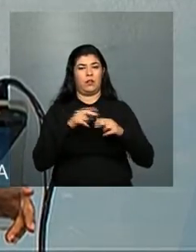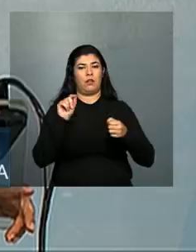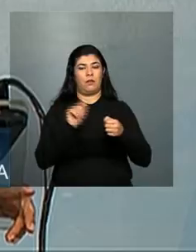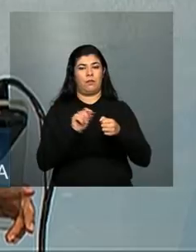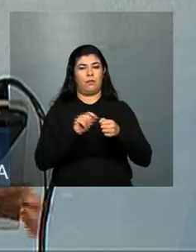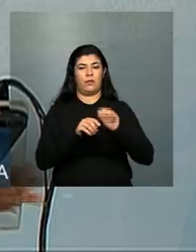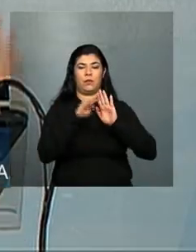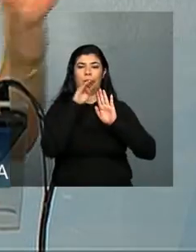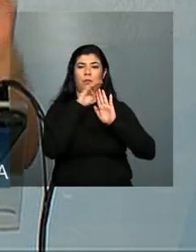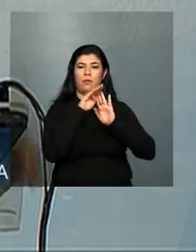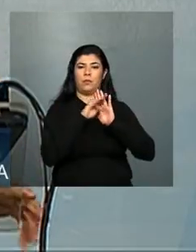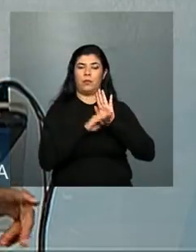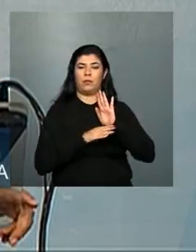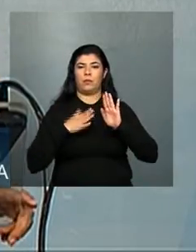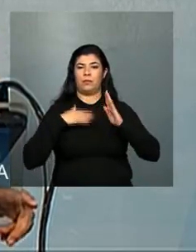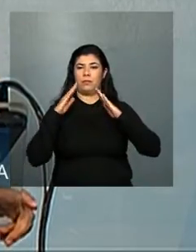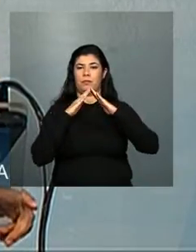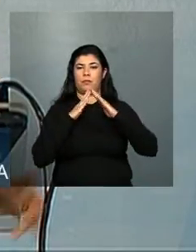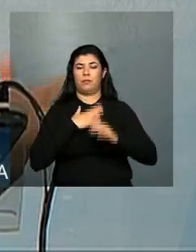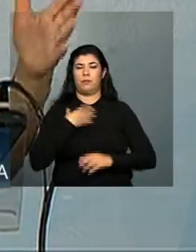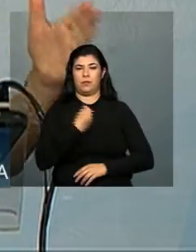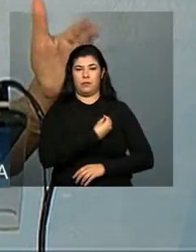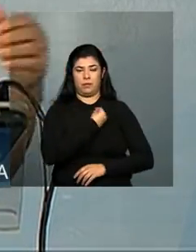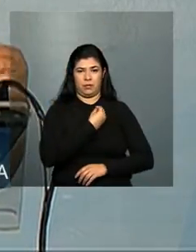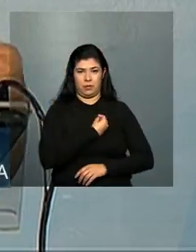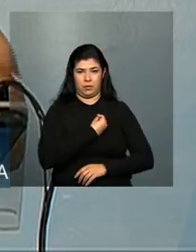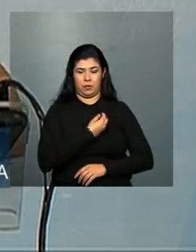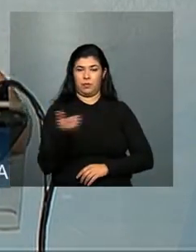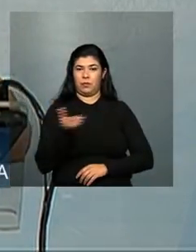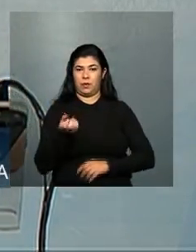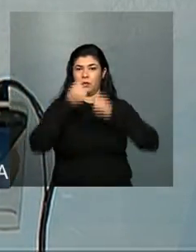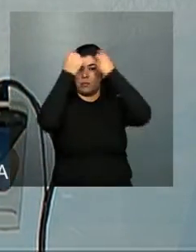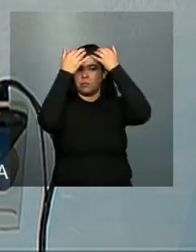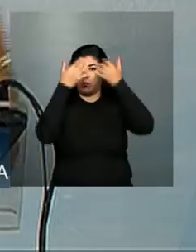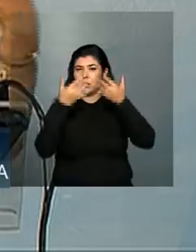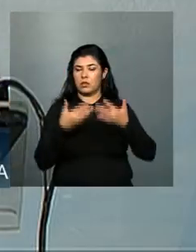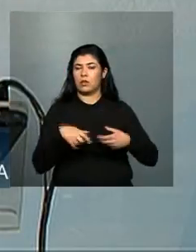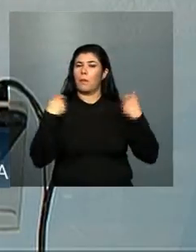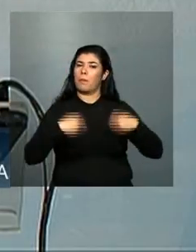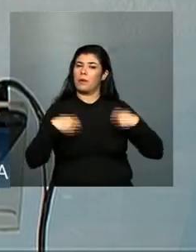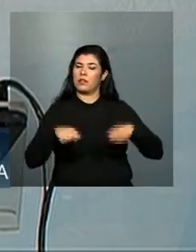executa um programa que é o Minha Casa Minha Vida. Quero dizer que eu precisava de